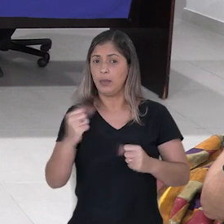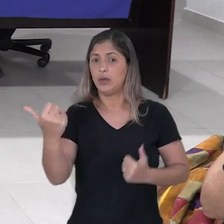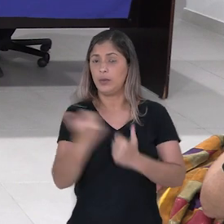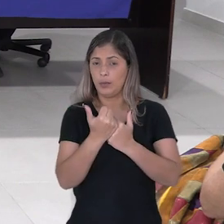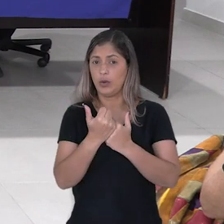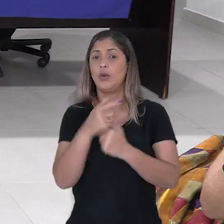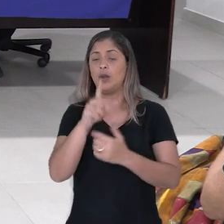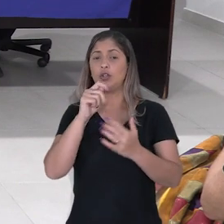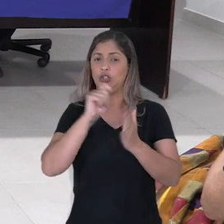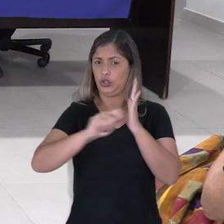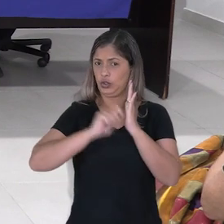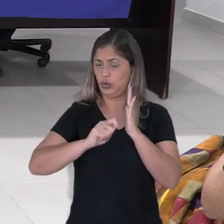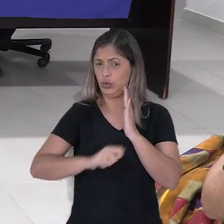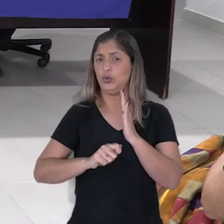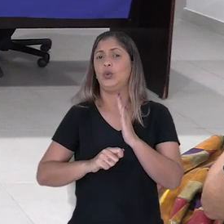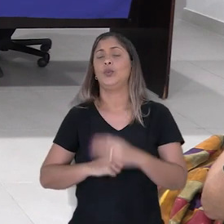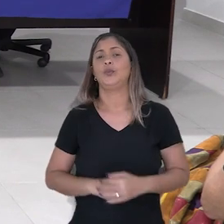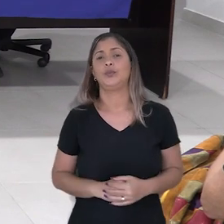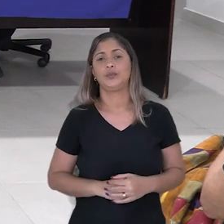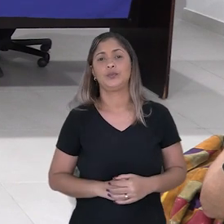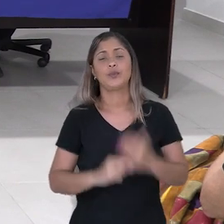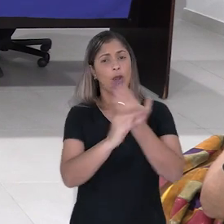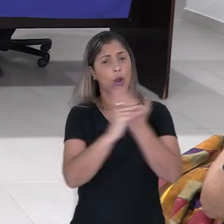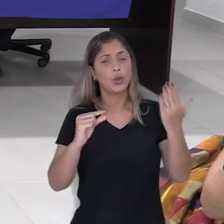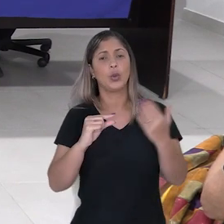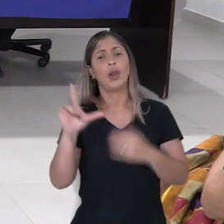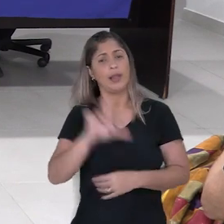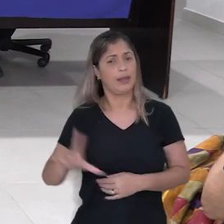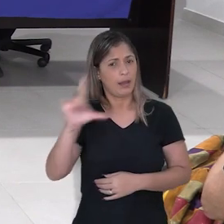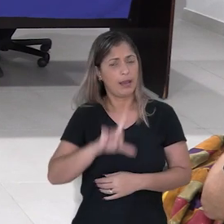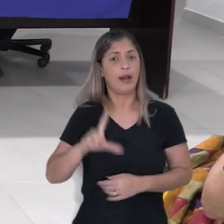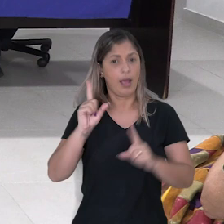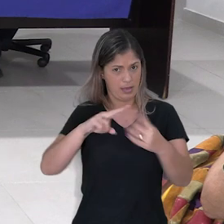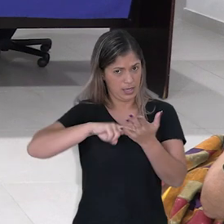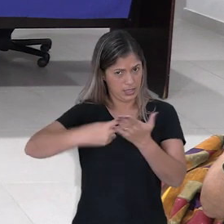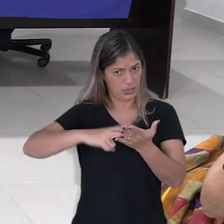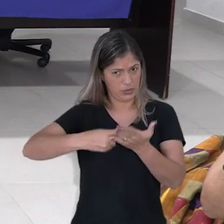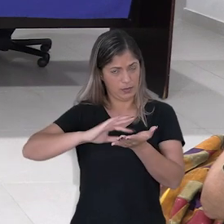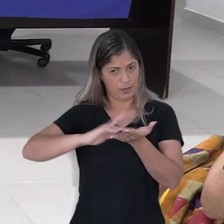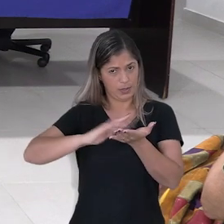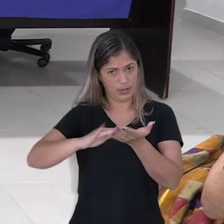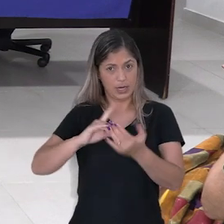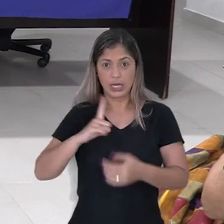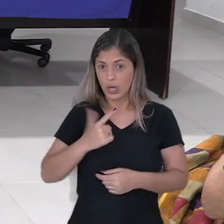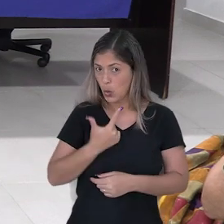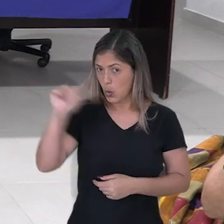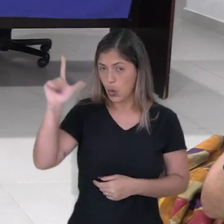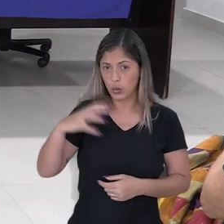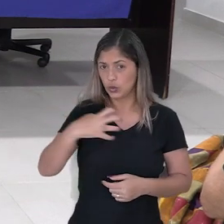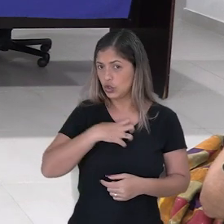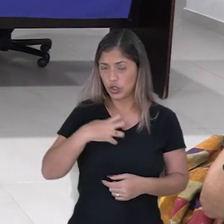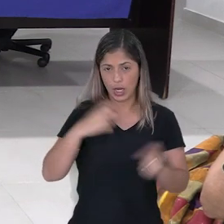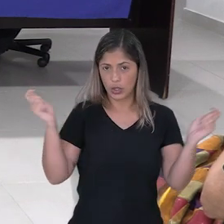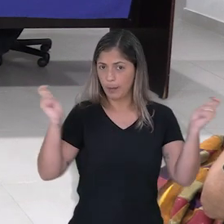apoiar um escritor, um autor de uma obra literária, é transcrevendo para o Braille. Existe algum outro